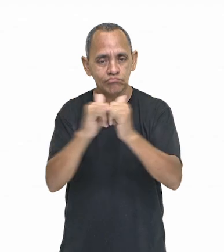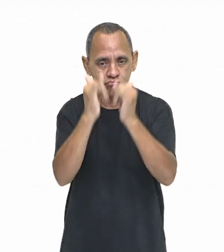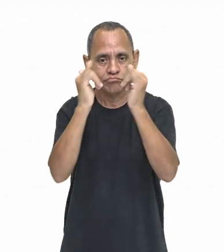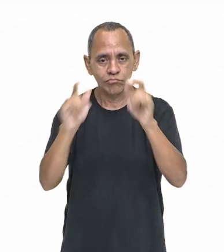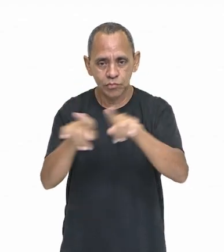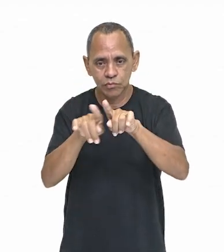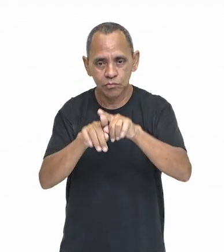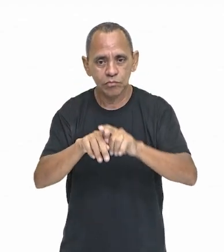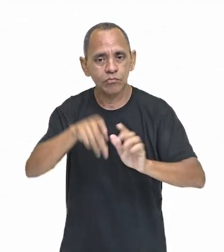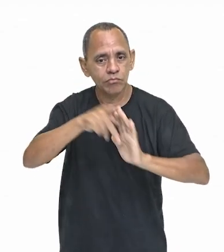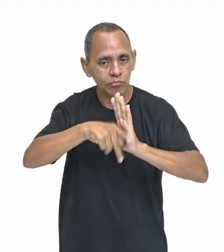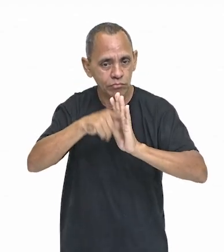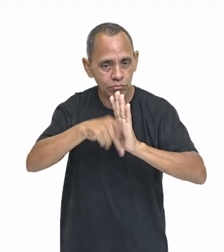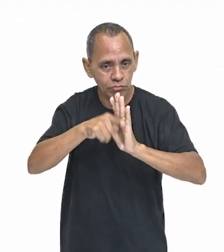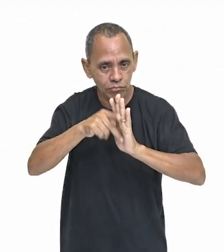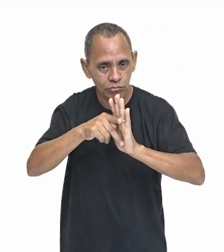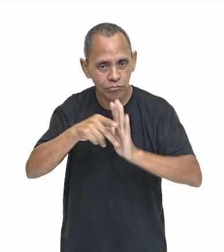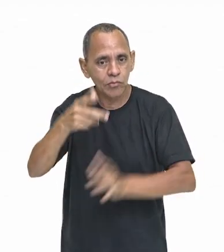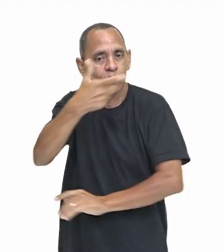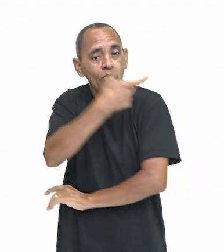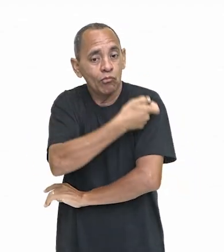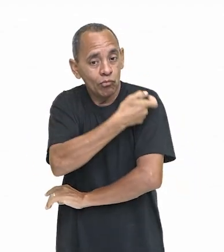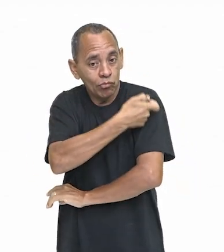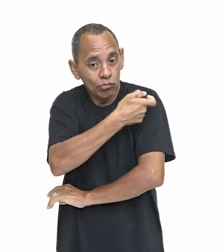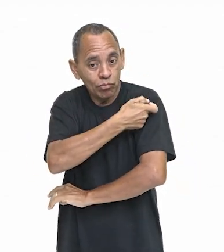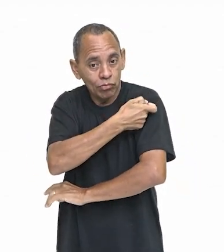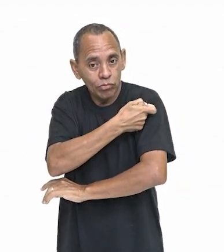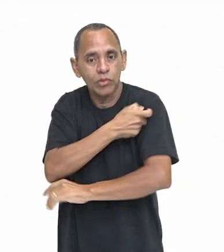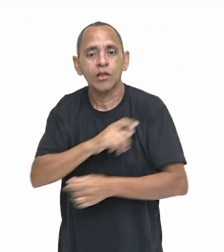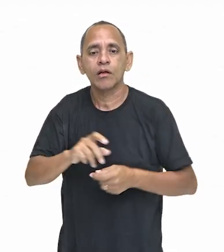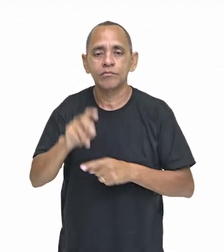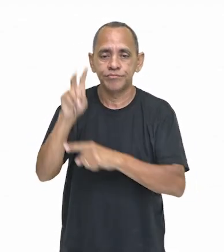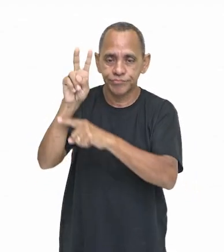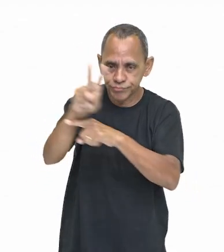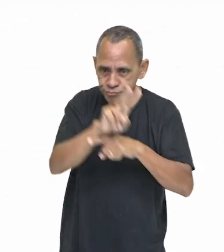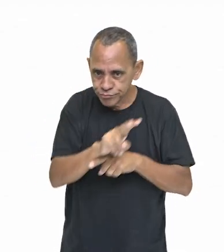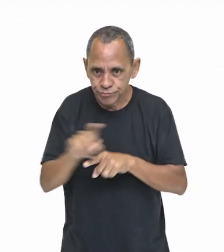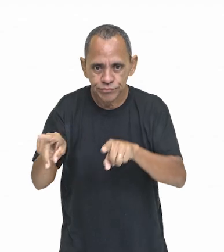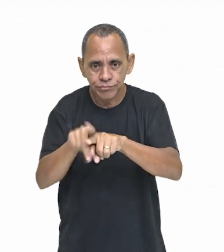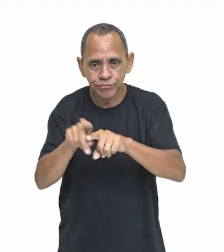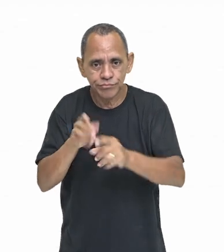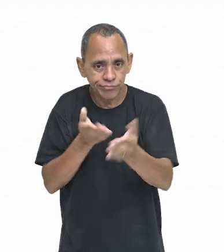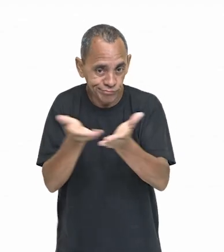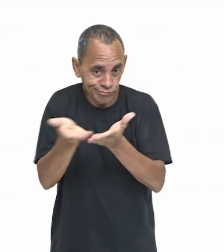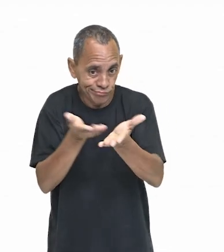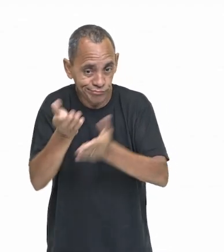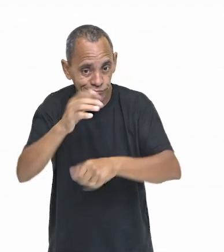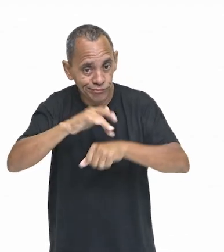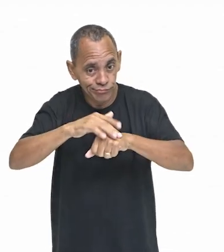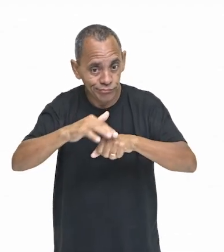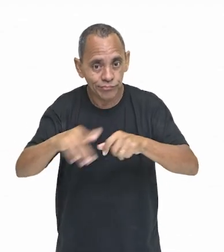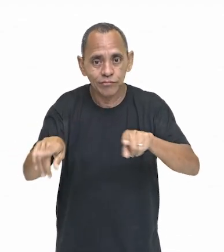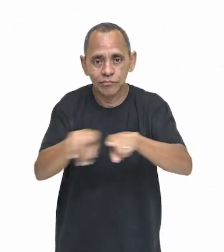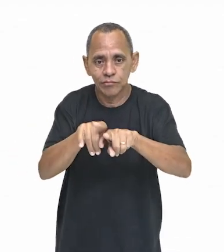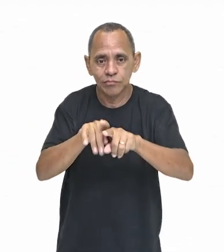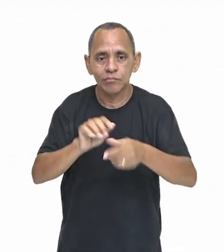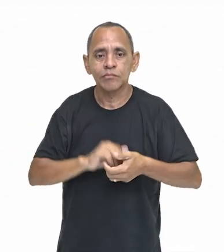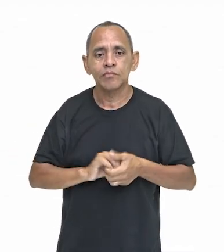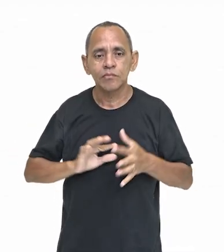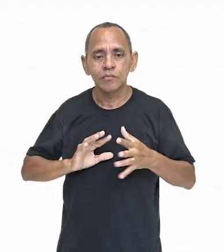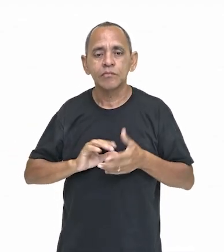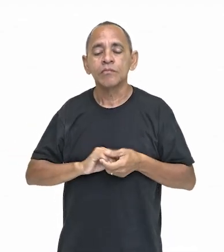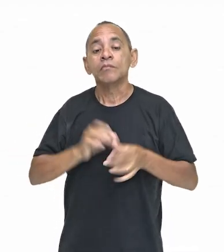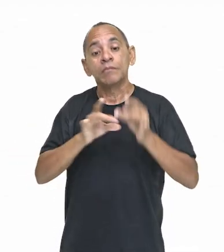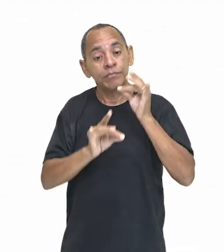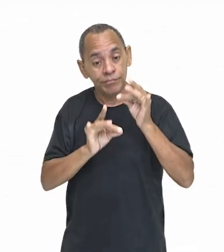de imunização, prevenção e tratamento de doenças. No